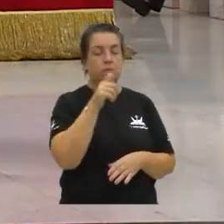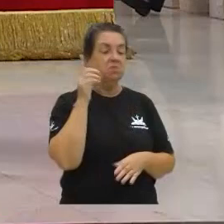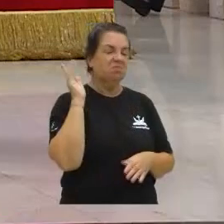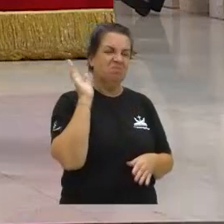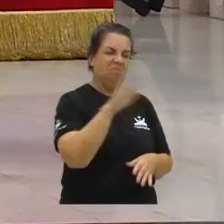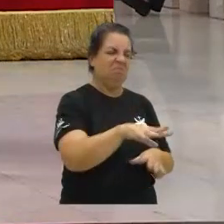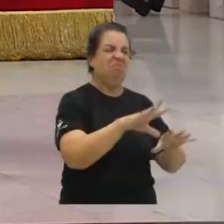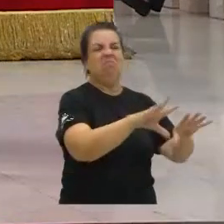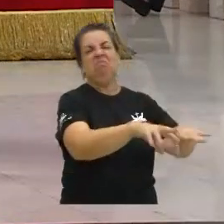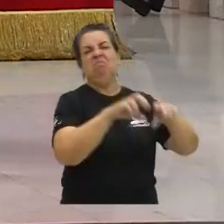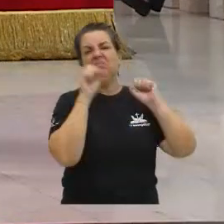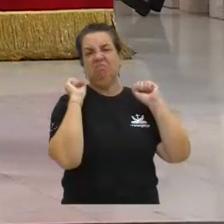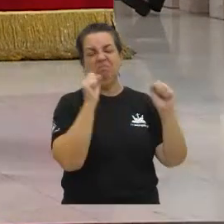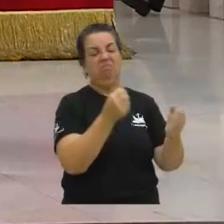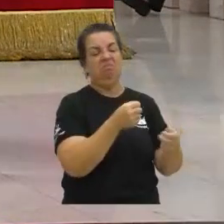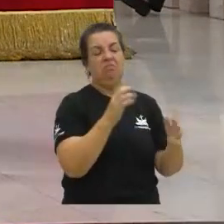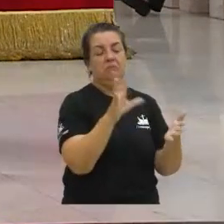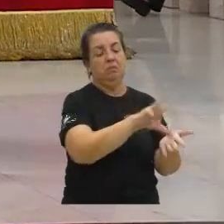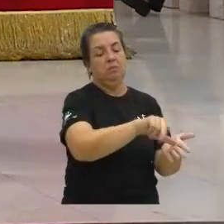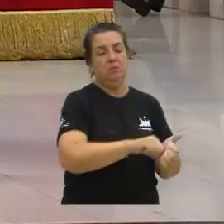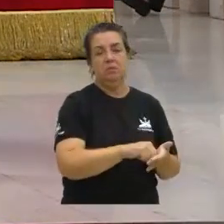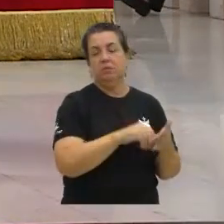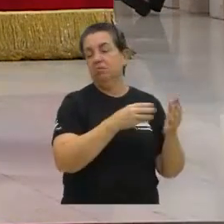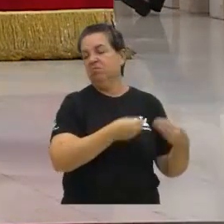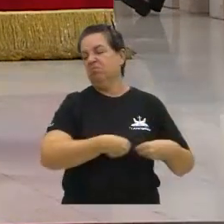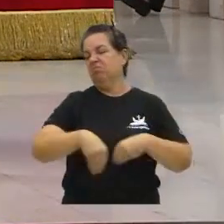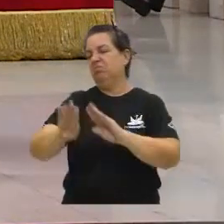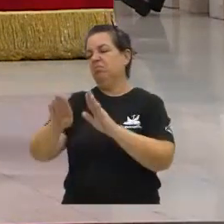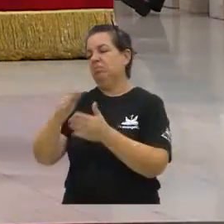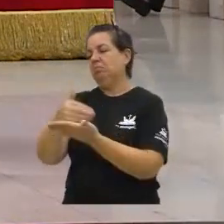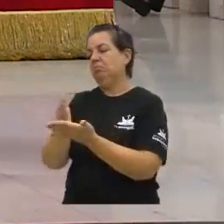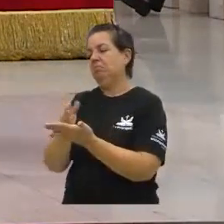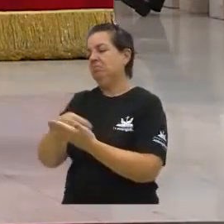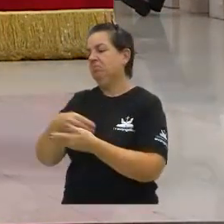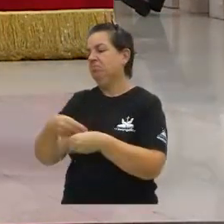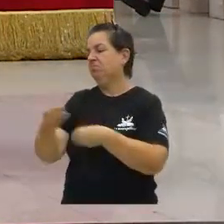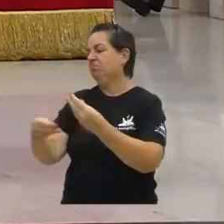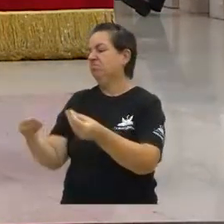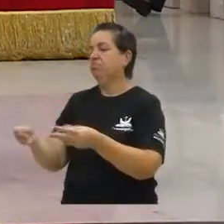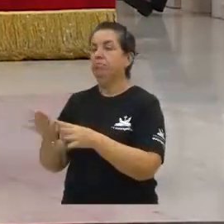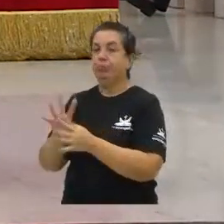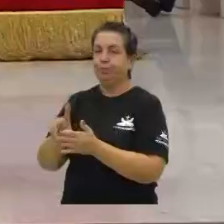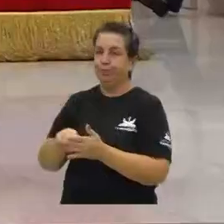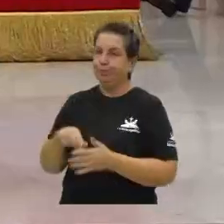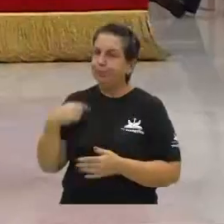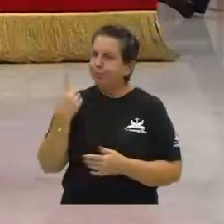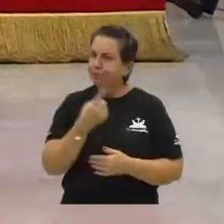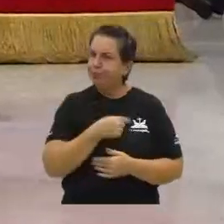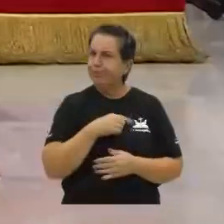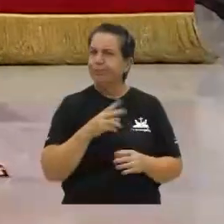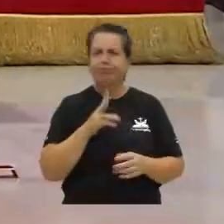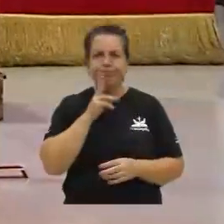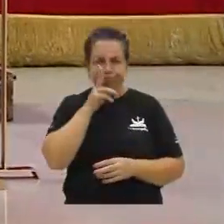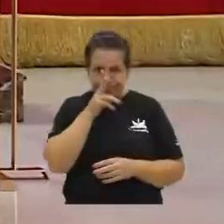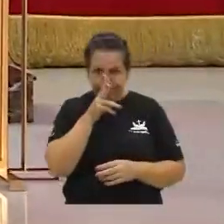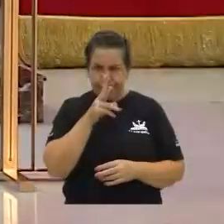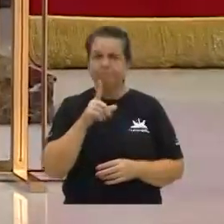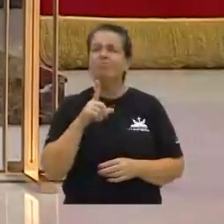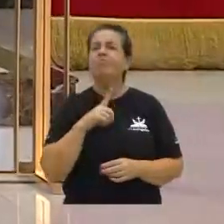arranca-lhe a armadura do que confiava, reparte o que roubou. Será que nós estamos fortes